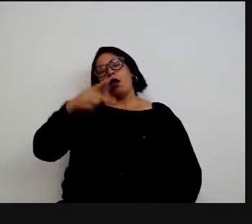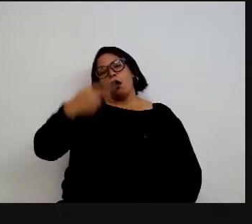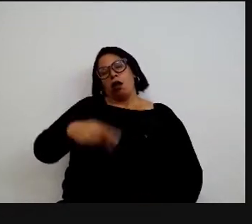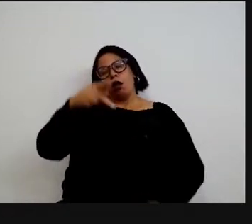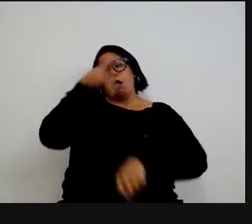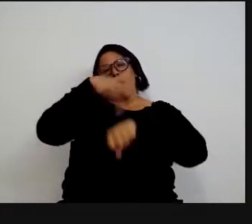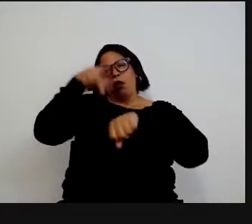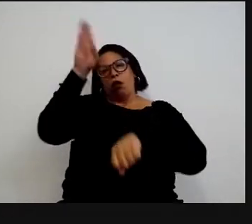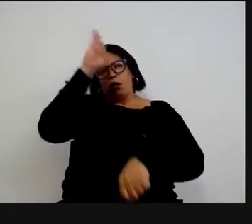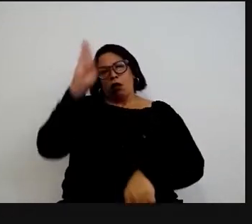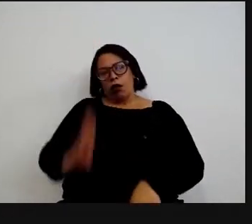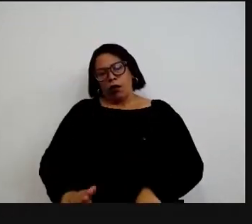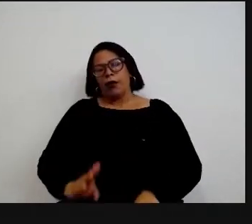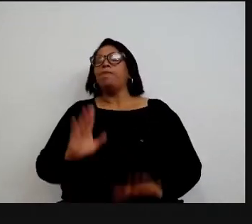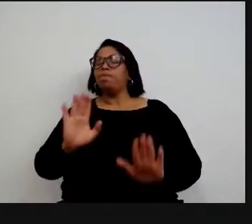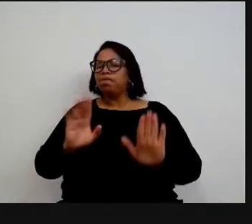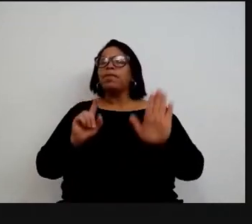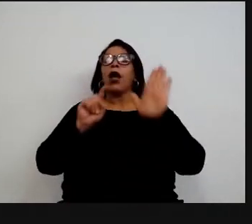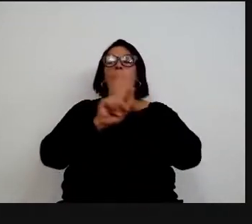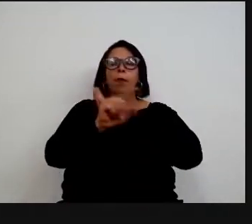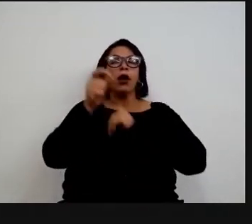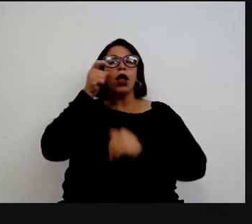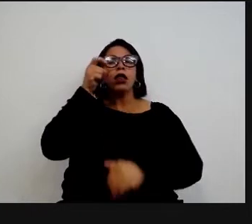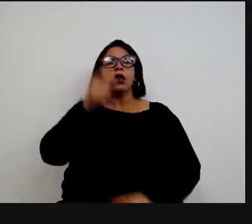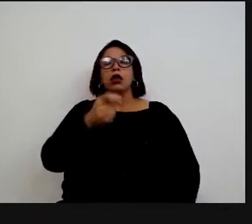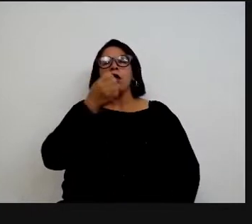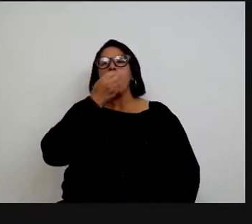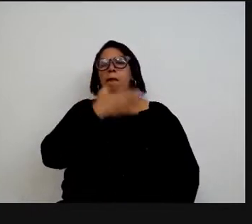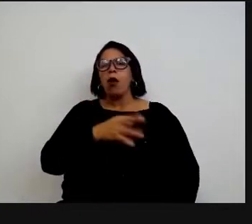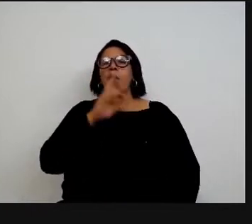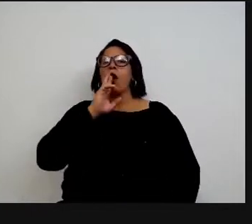né? Essa pergunta é muito interessante,